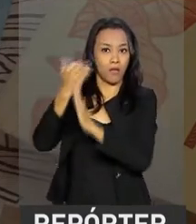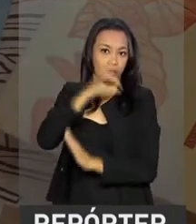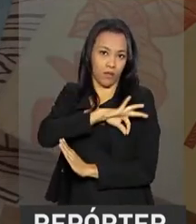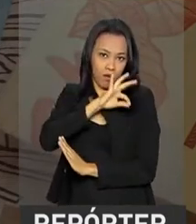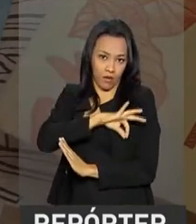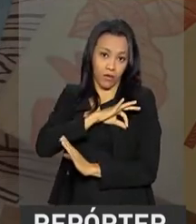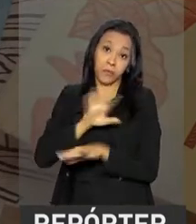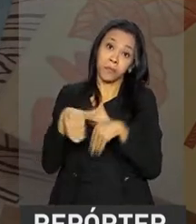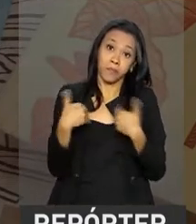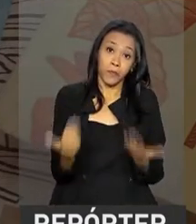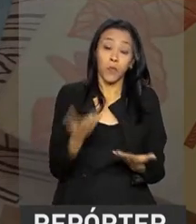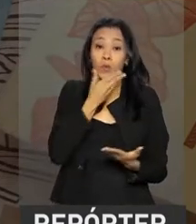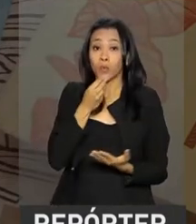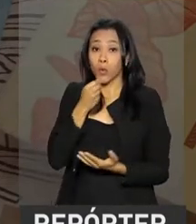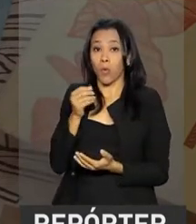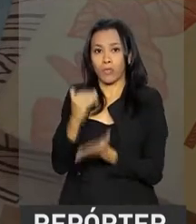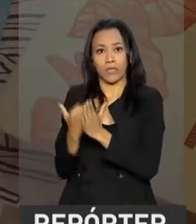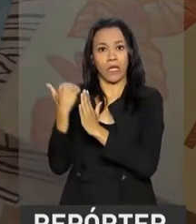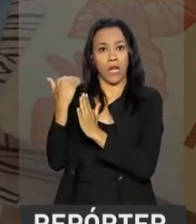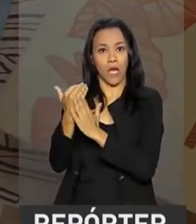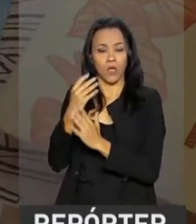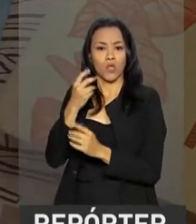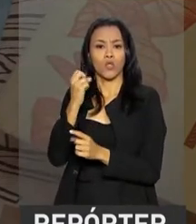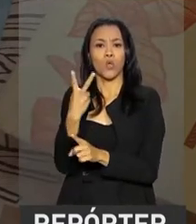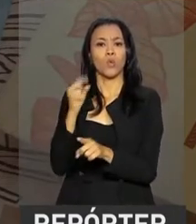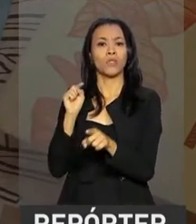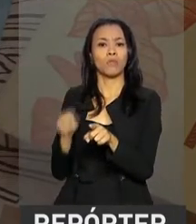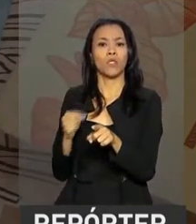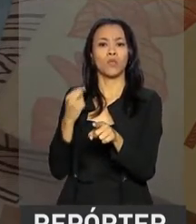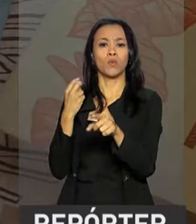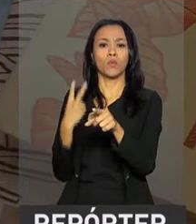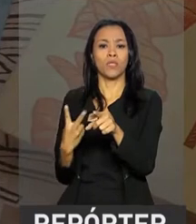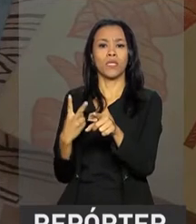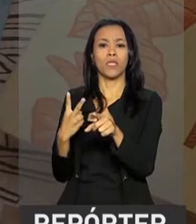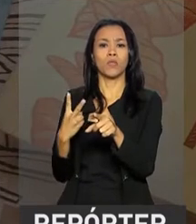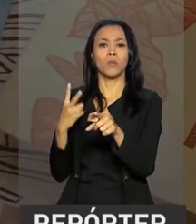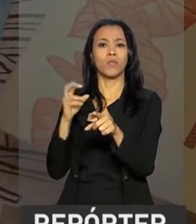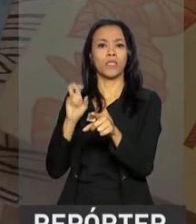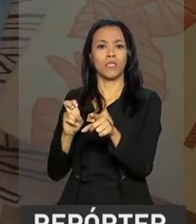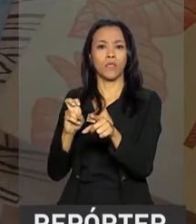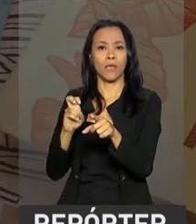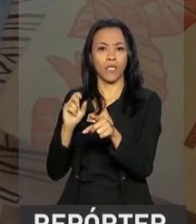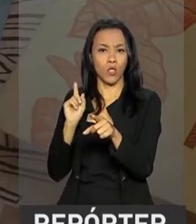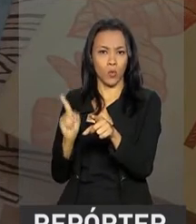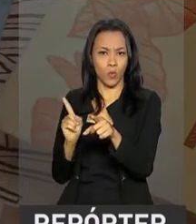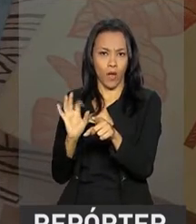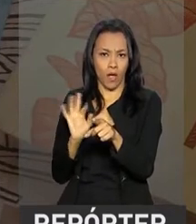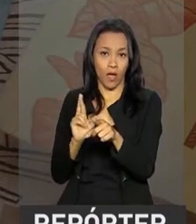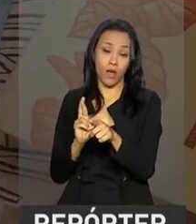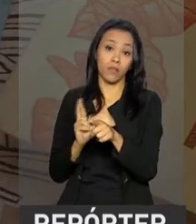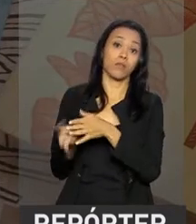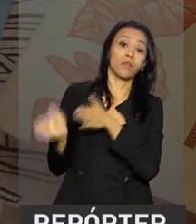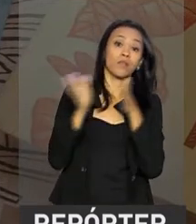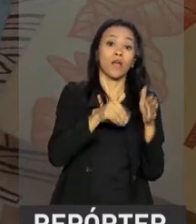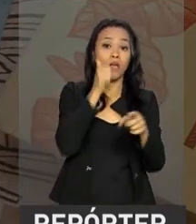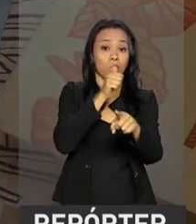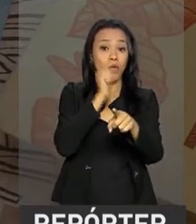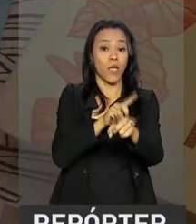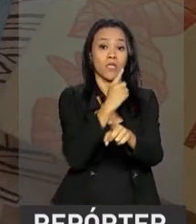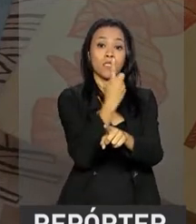enquanto eles ganham em média 2251 reais elas recebe mil